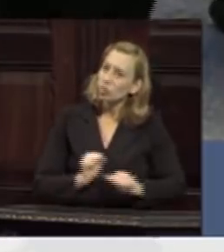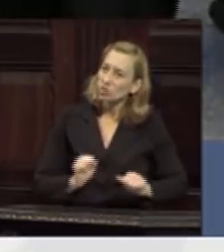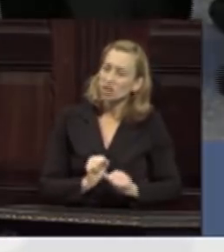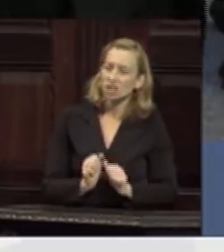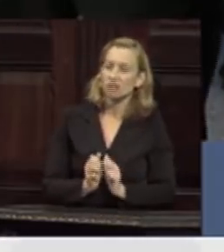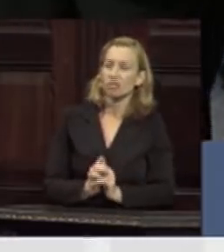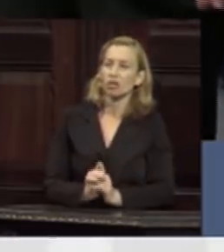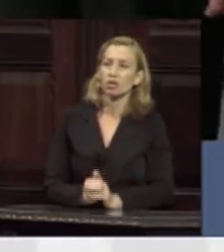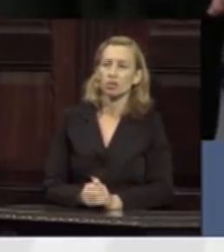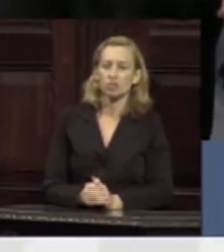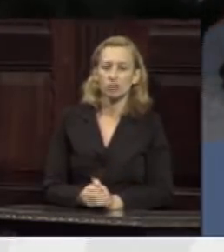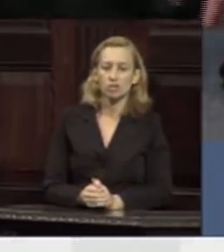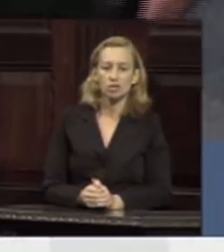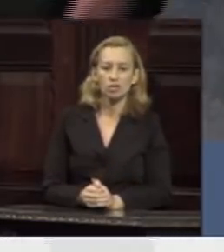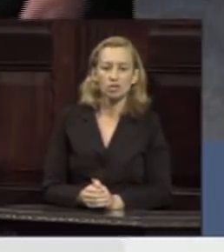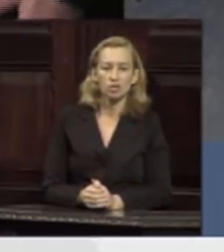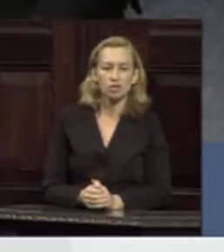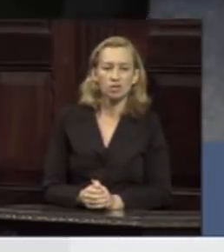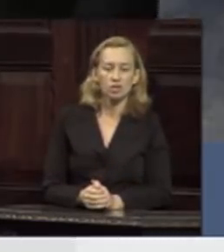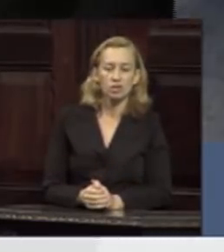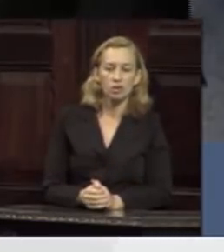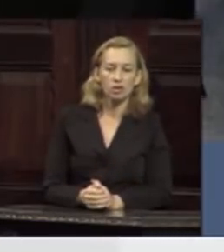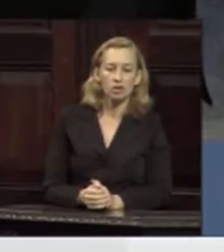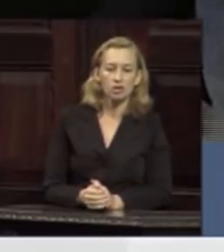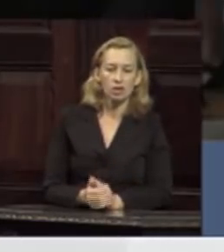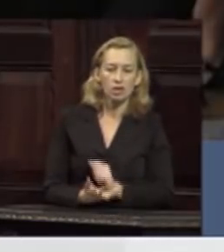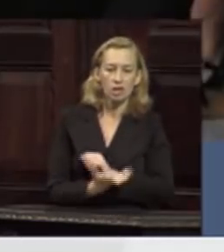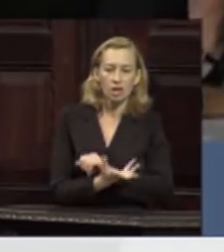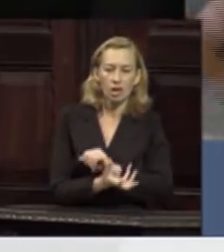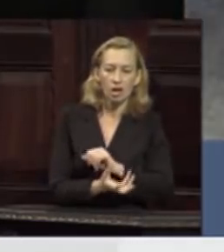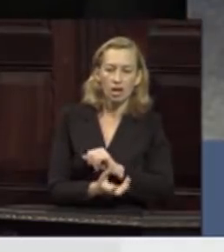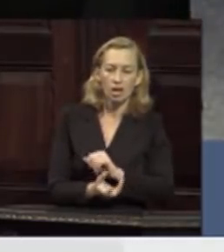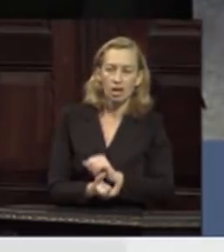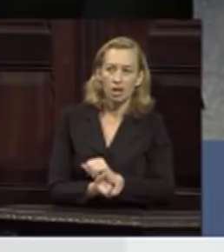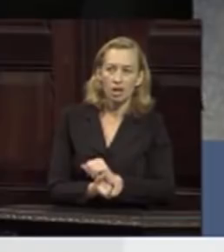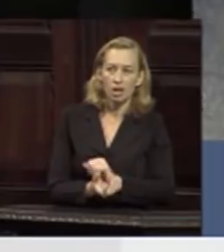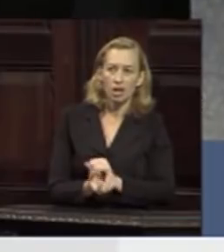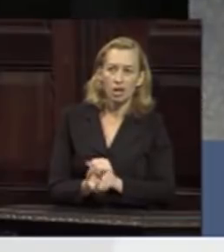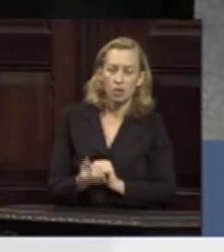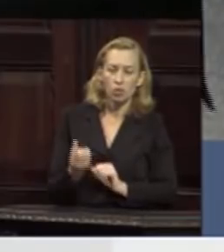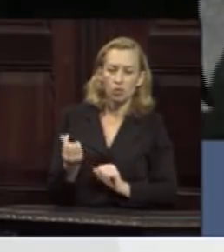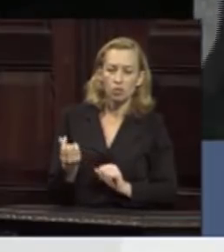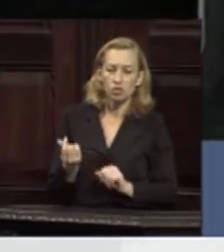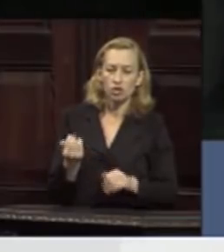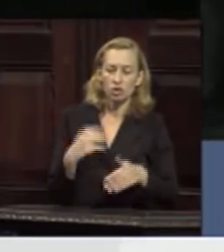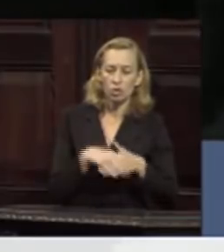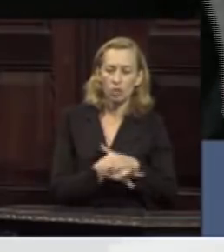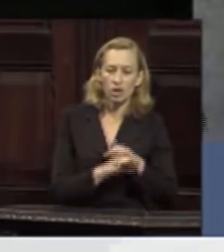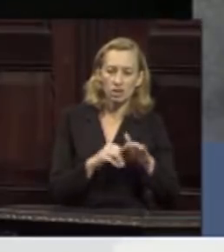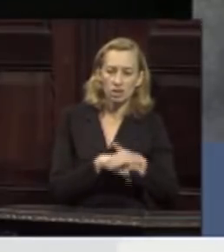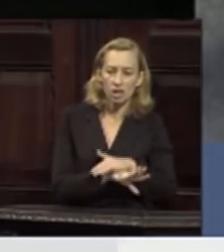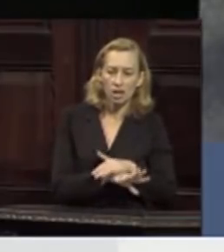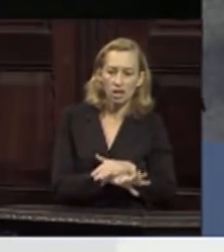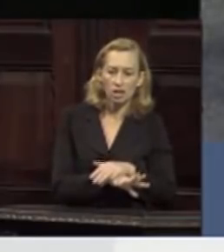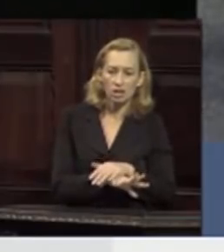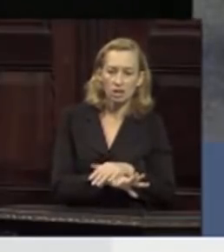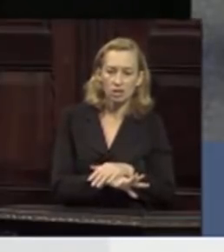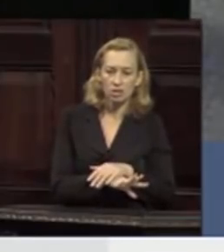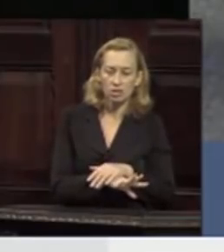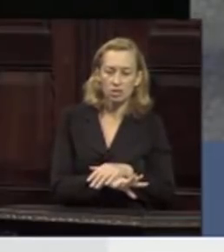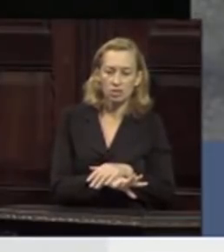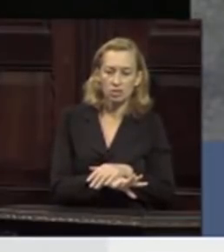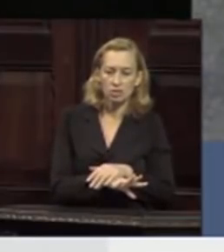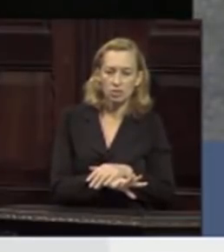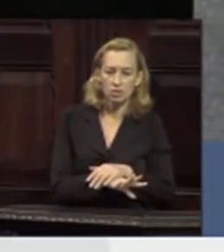mensurar o incremento de arrecadação que vai ser gerado através da aplicação desse recurso na